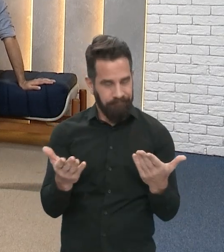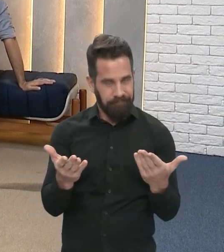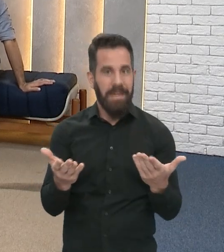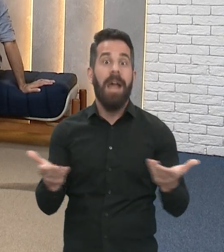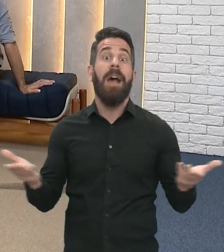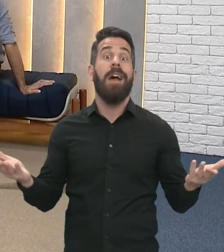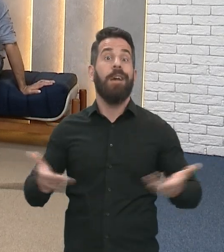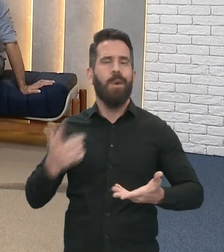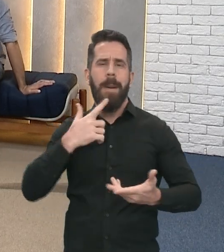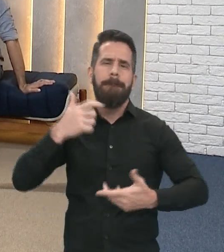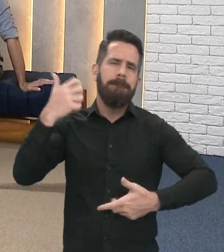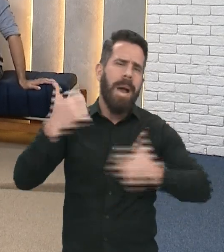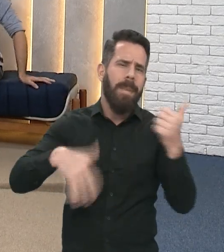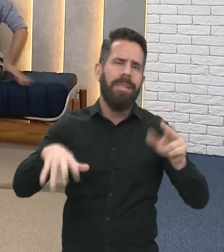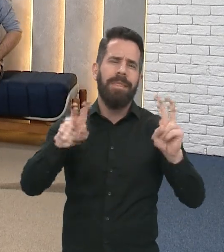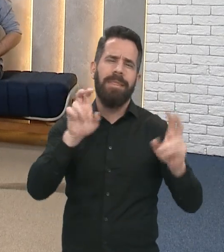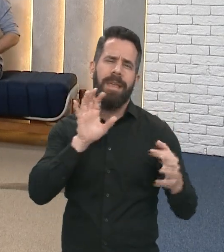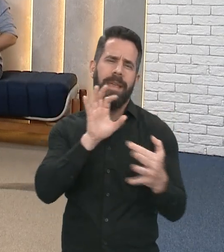dessa questão que é tão...